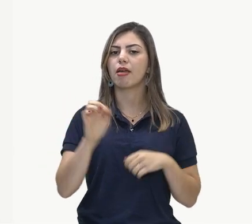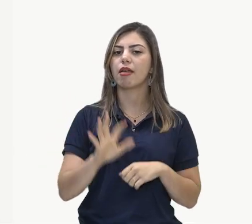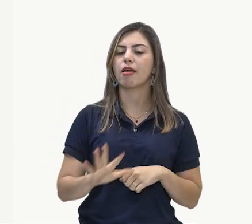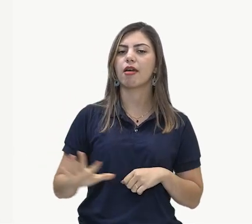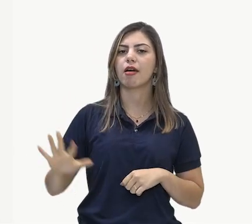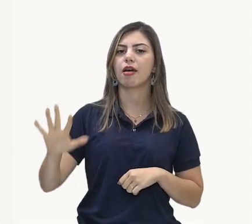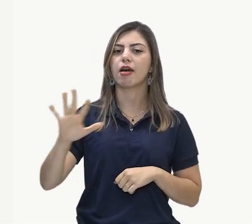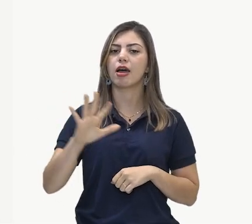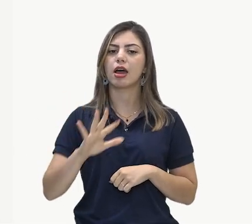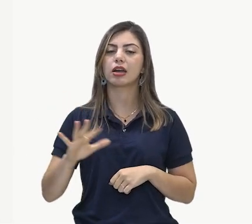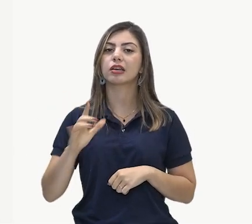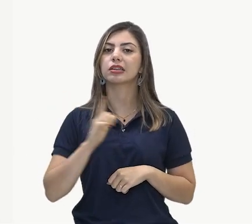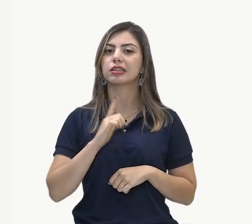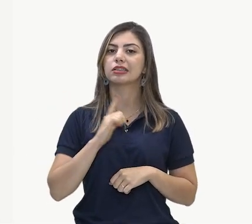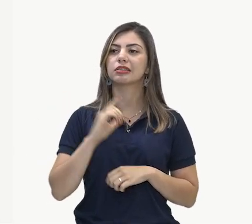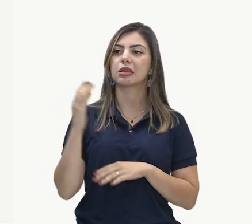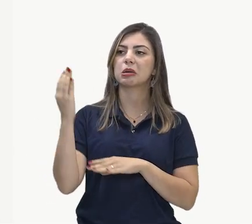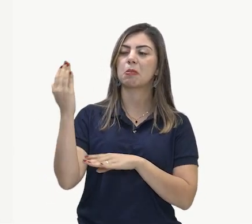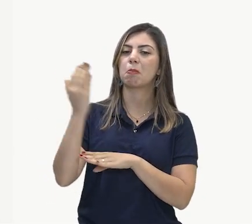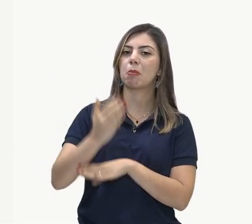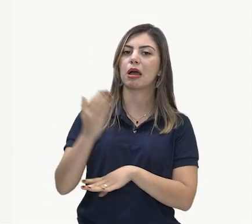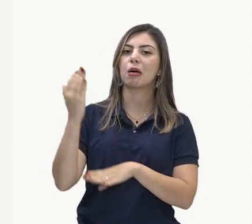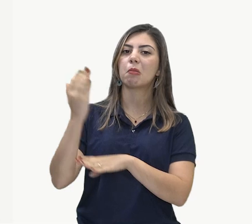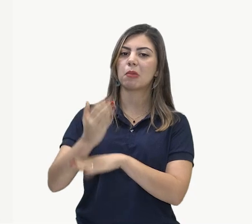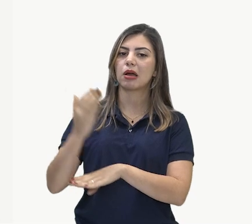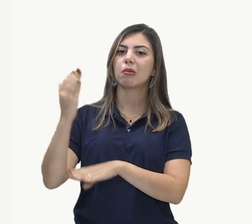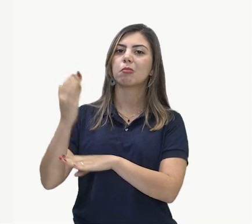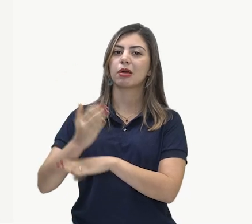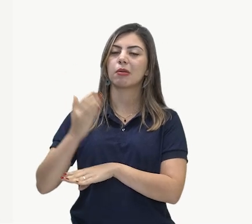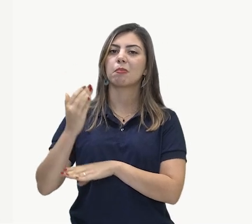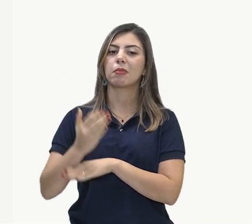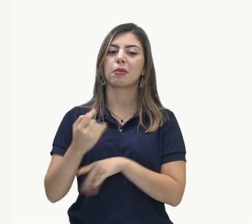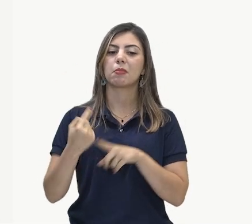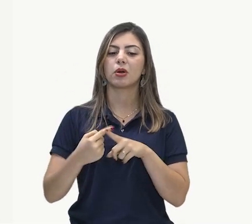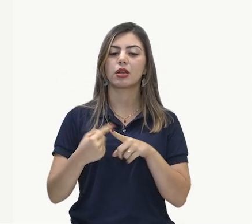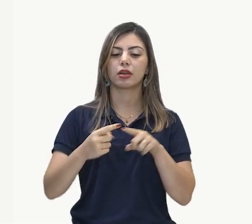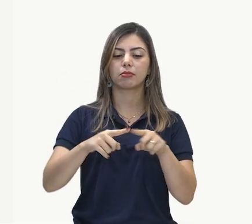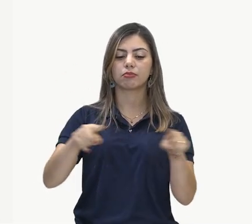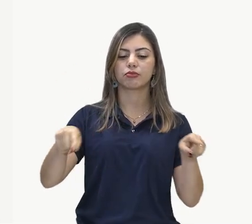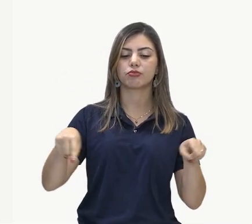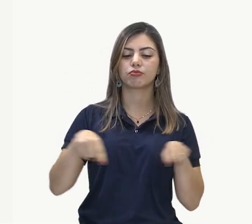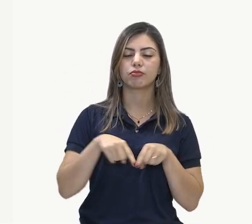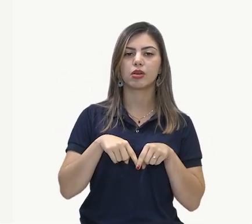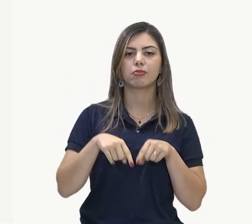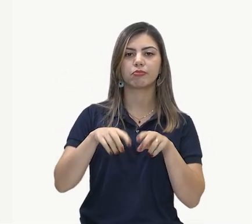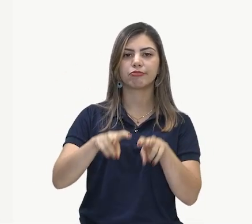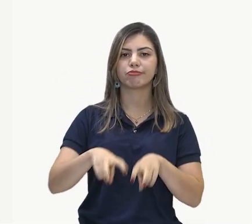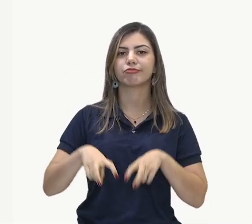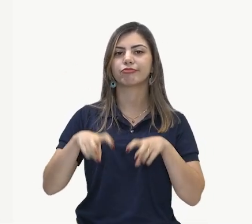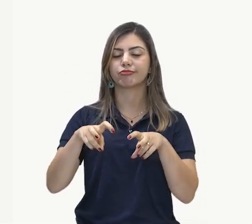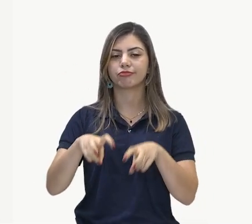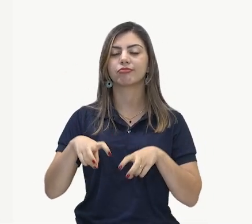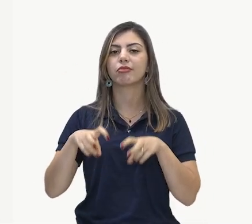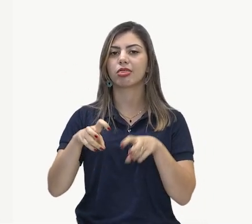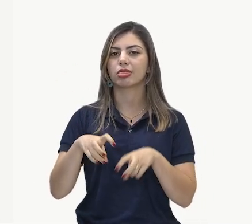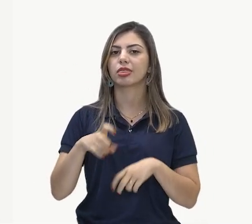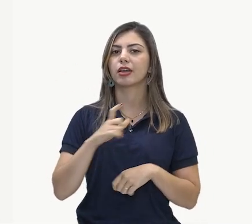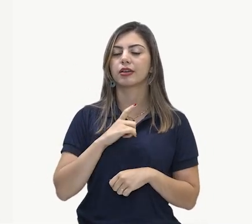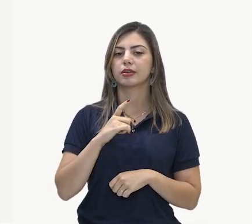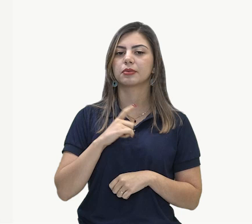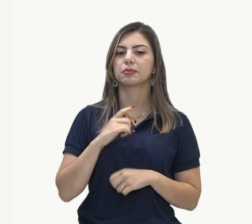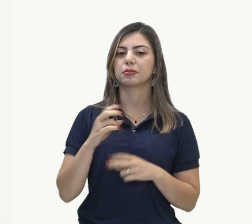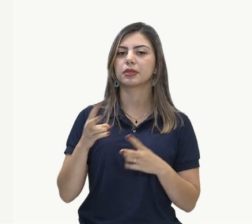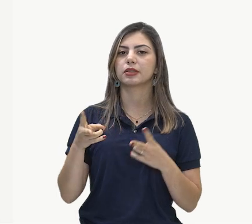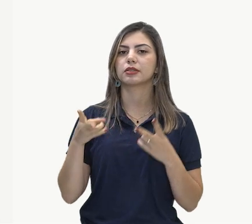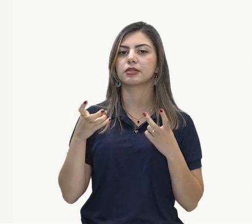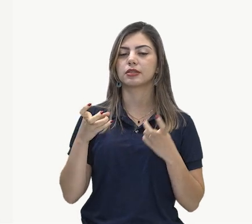onde estão ocorrendo o avanço das fronteiras agrícolas na região centro-oeste para o norte, né? Porque